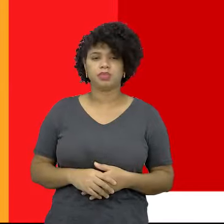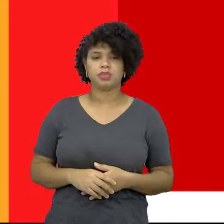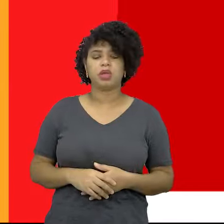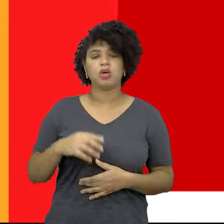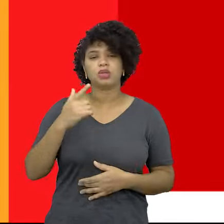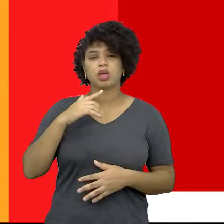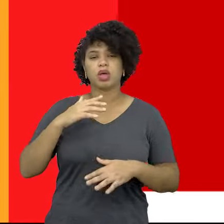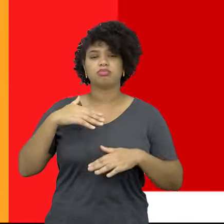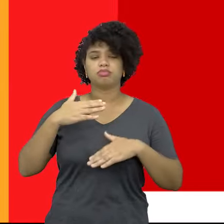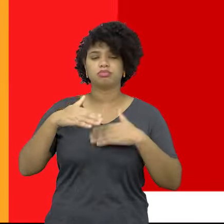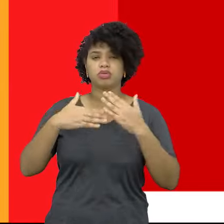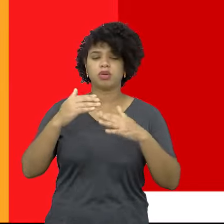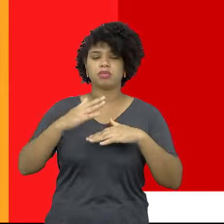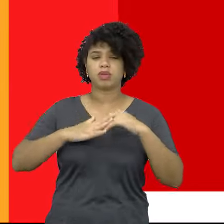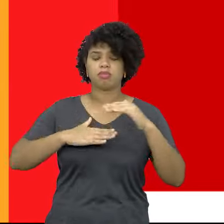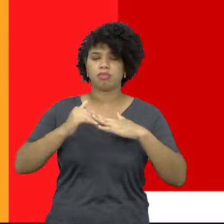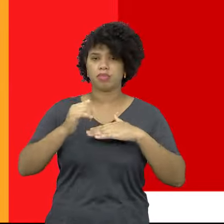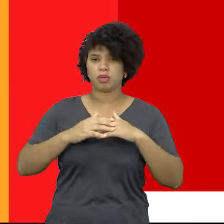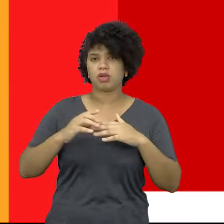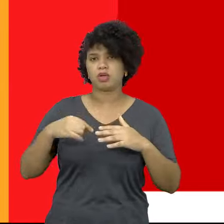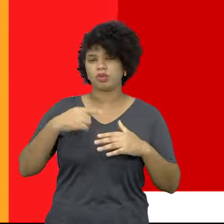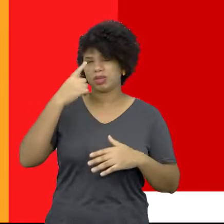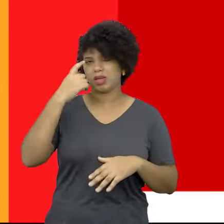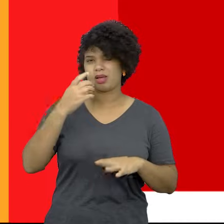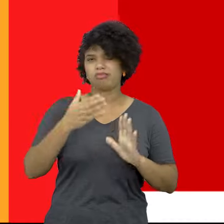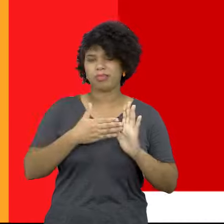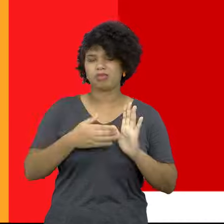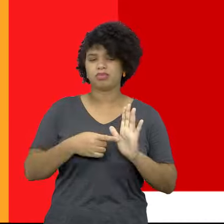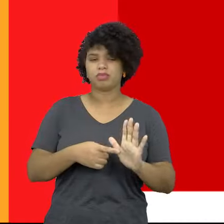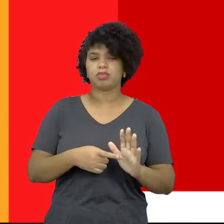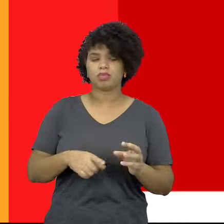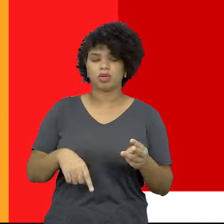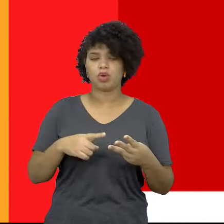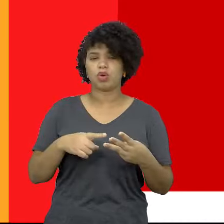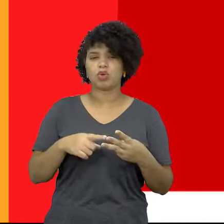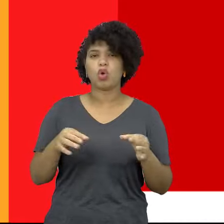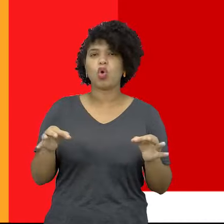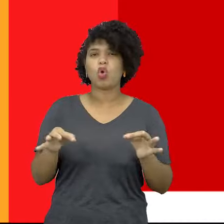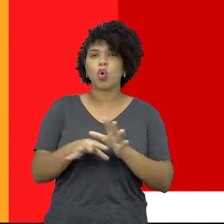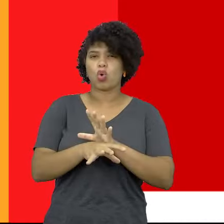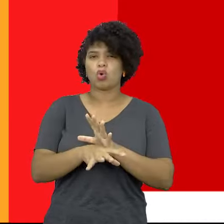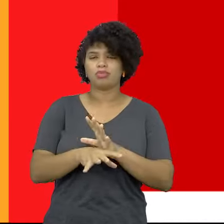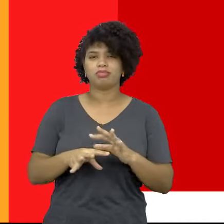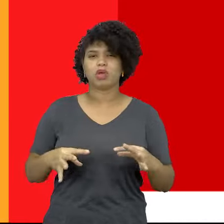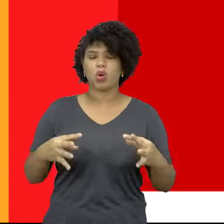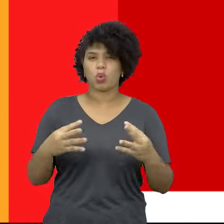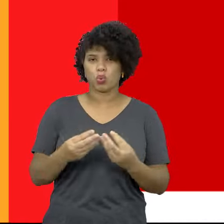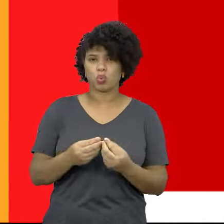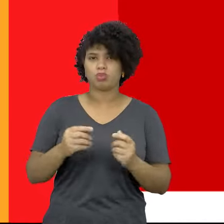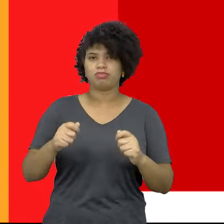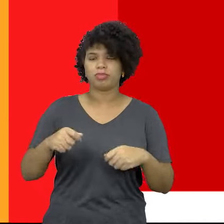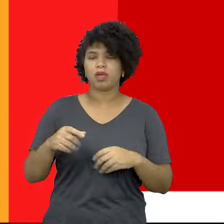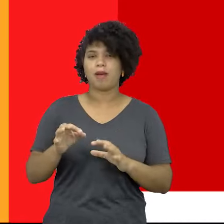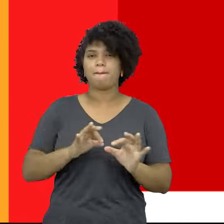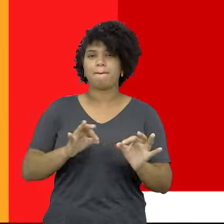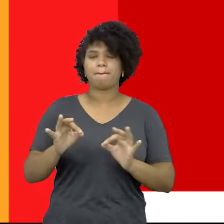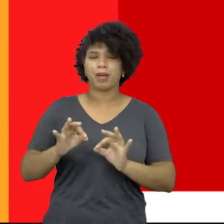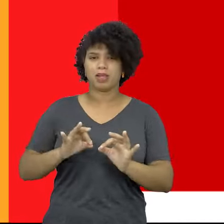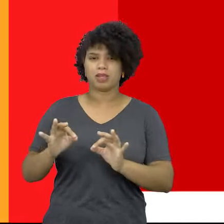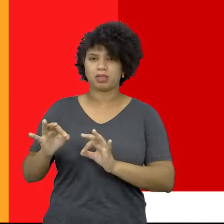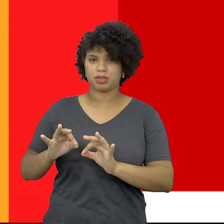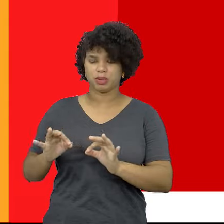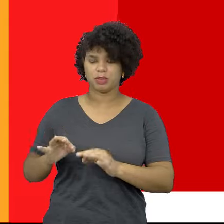o desenvolvimento da habilidade proposta e a sistematização de tudo isso a favor aí do planejamento